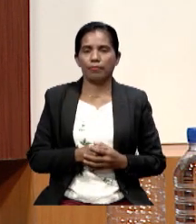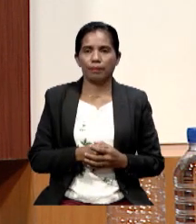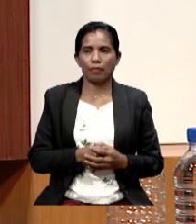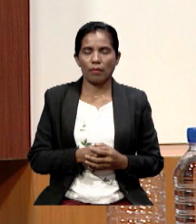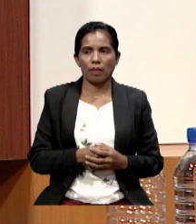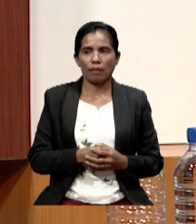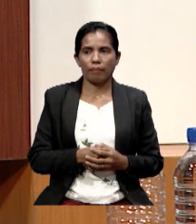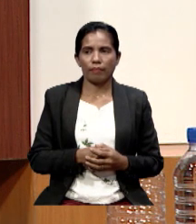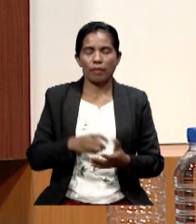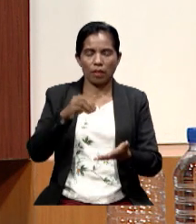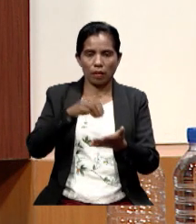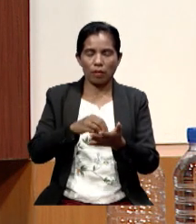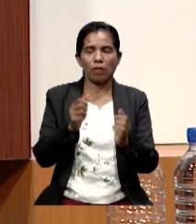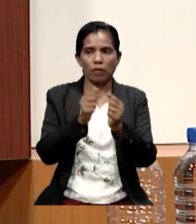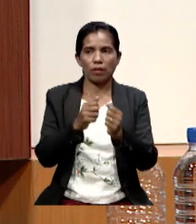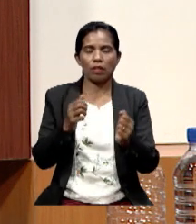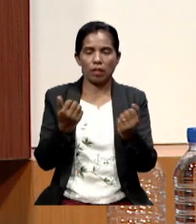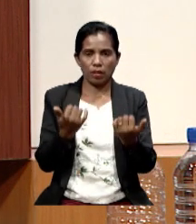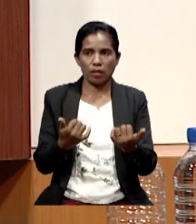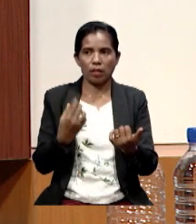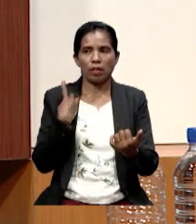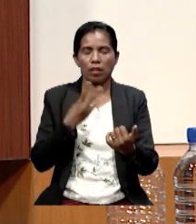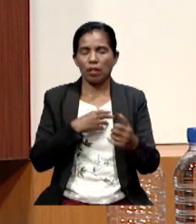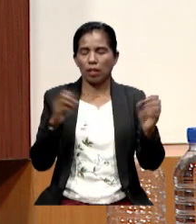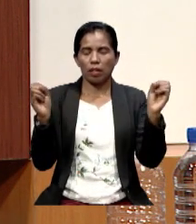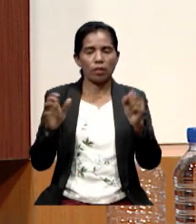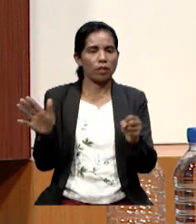Então, ainda, né? minha não é que até... Nós, na verdade,